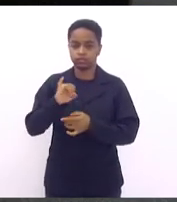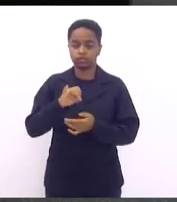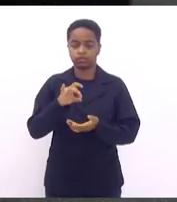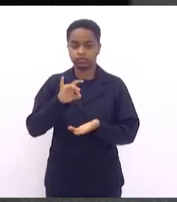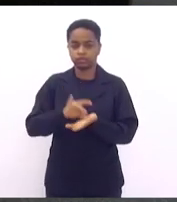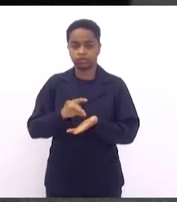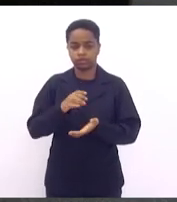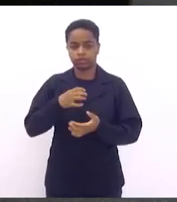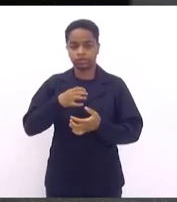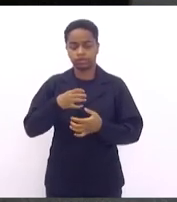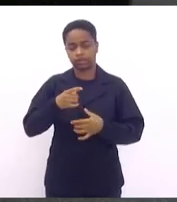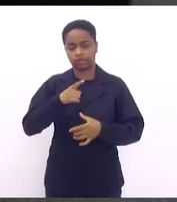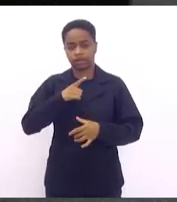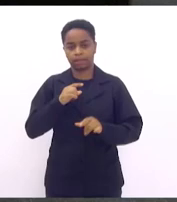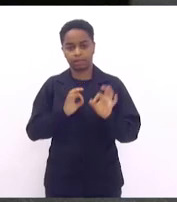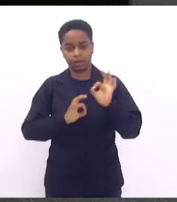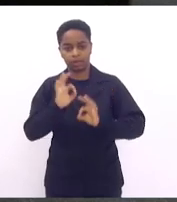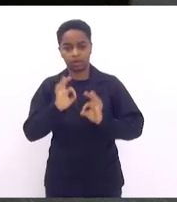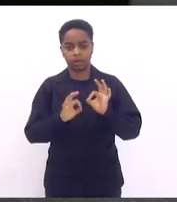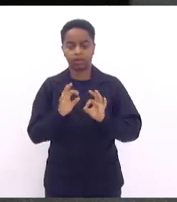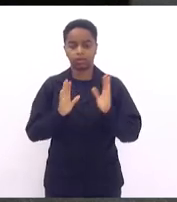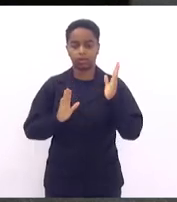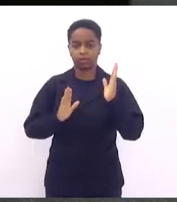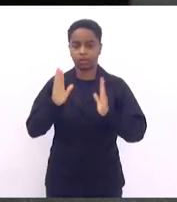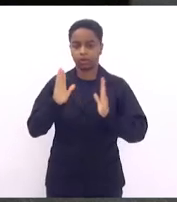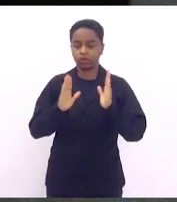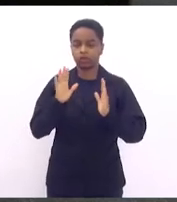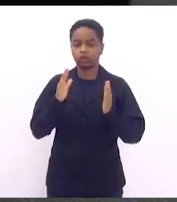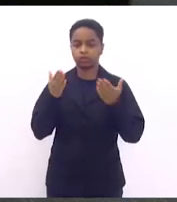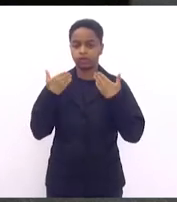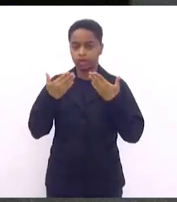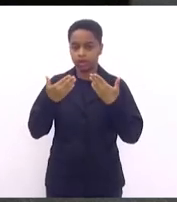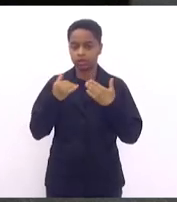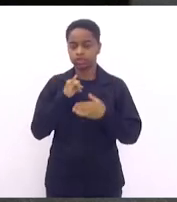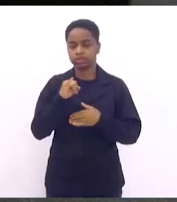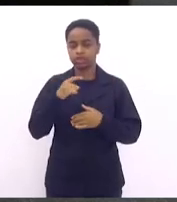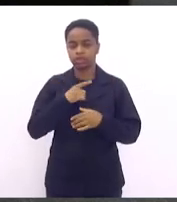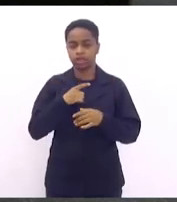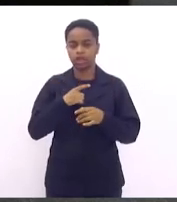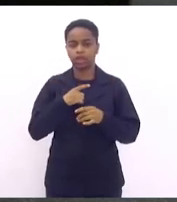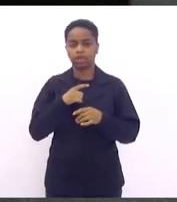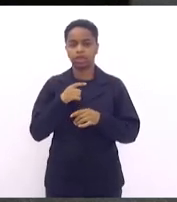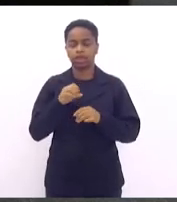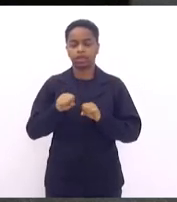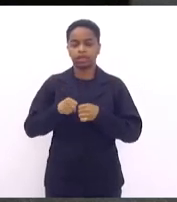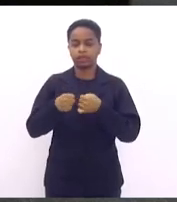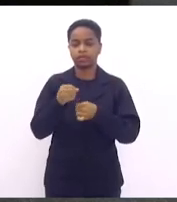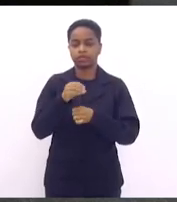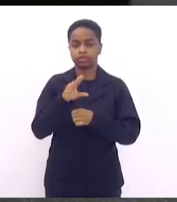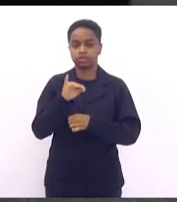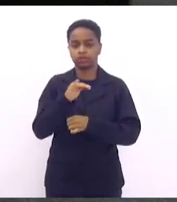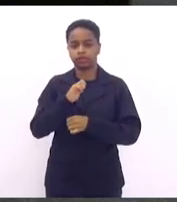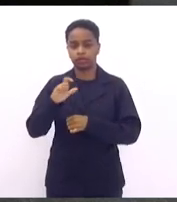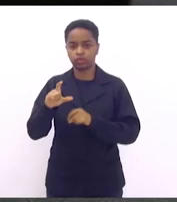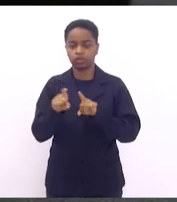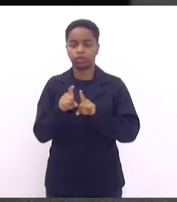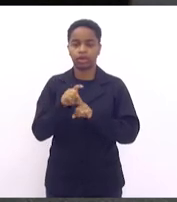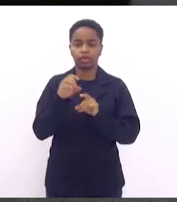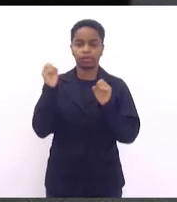verão. Quais municípios possuem defesa civil estruturada, quais possuem sistema de alerta e alarme, planos de